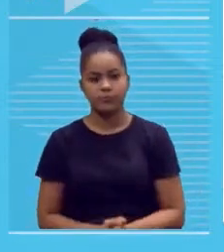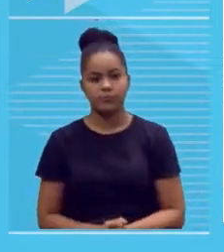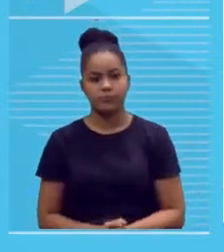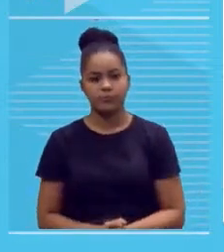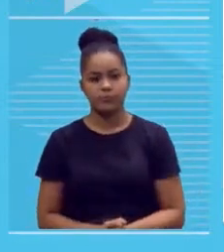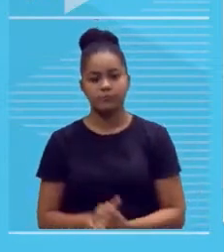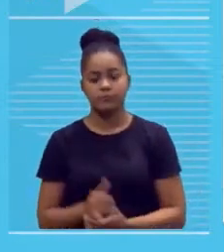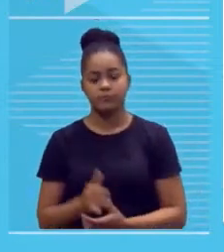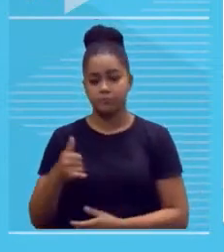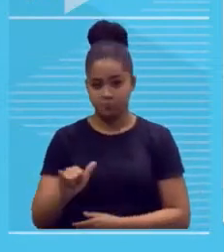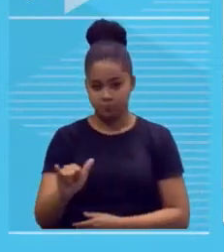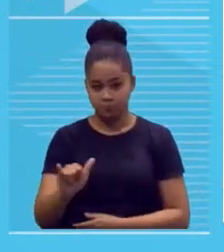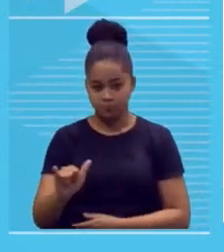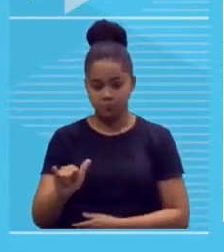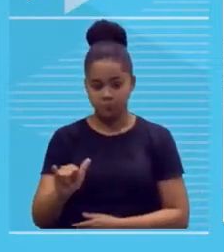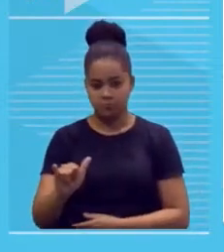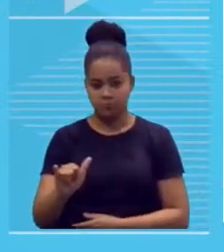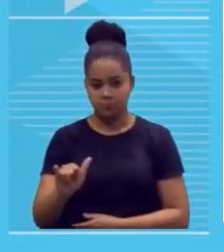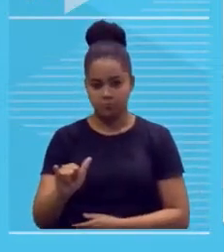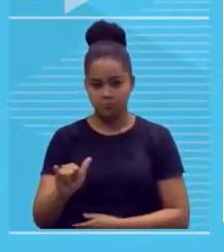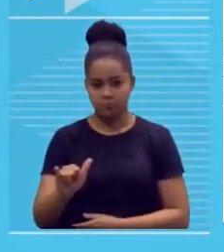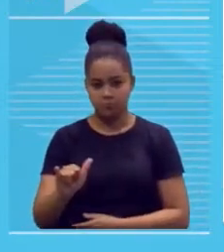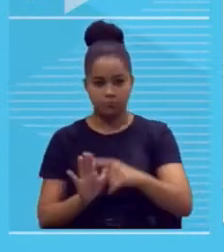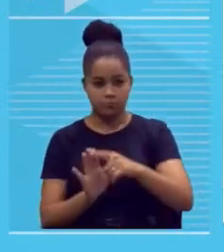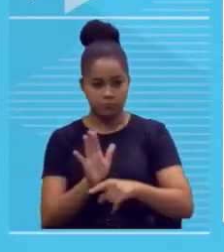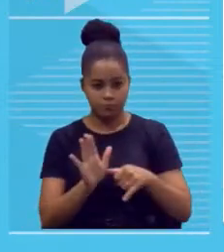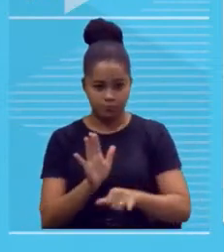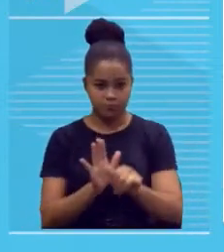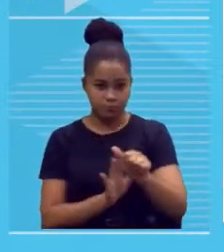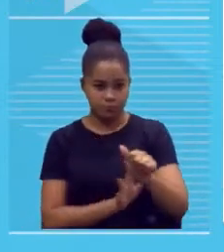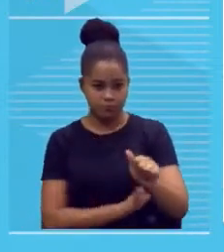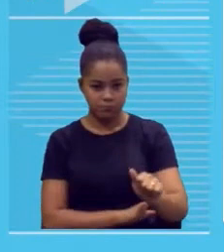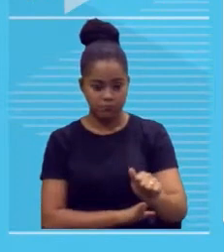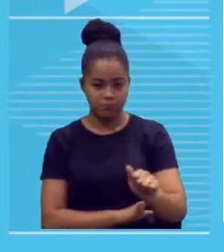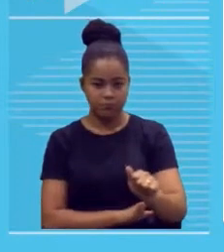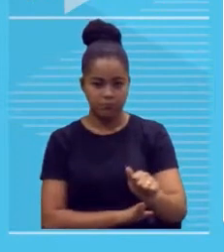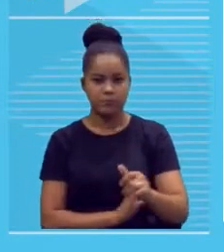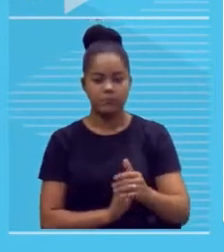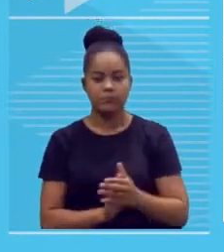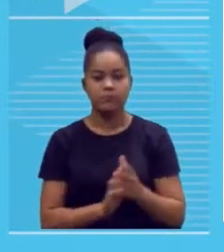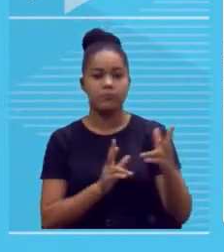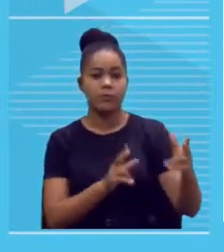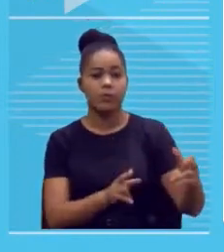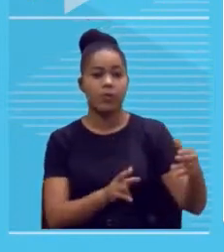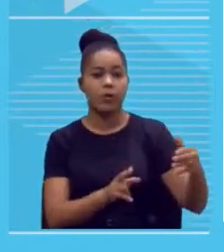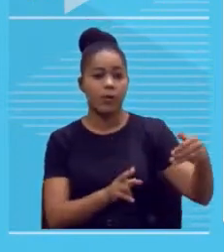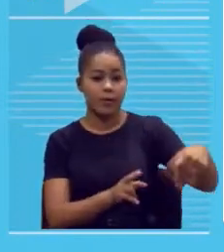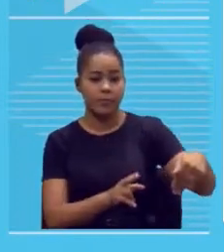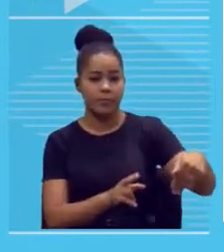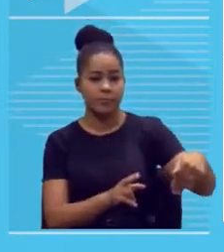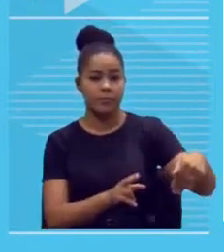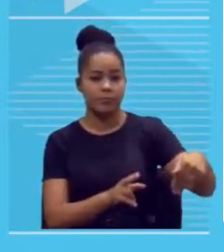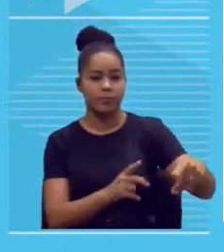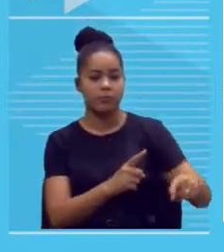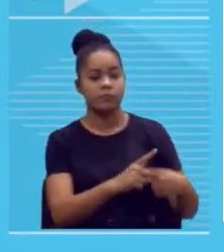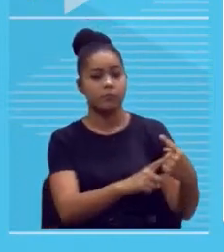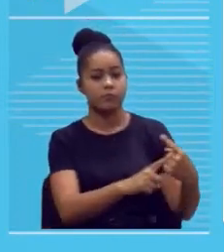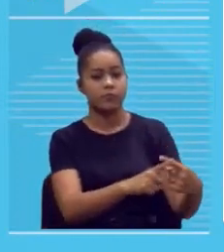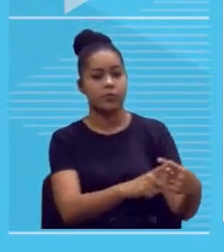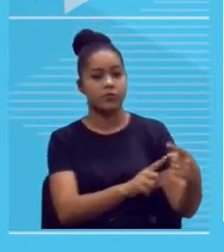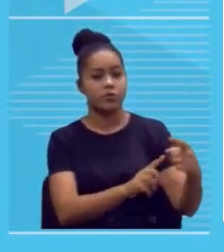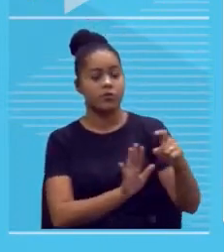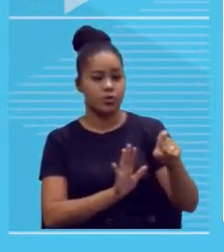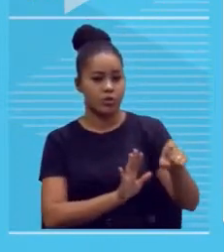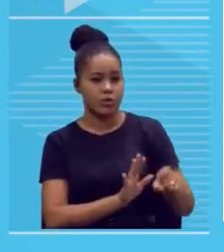Y, repita aí comigo, y menos ya é igual a m que multiplica x